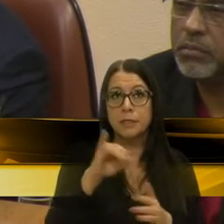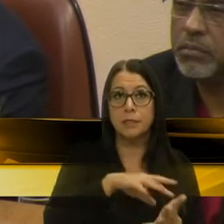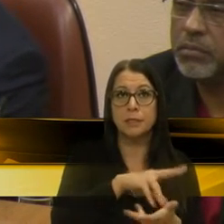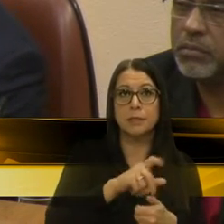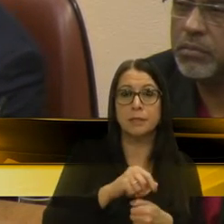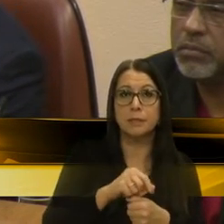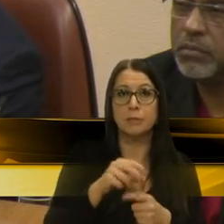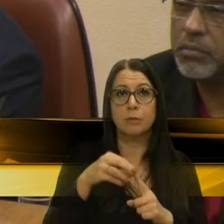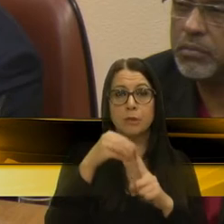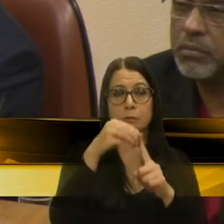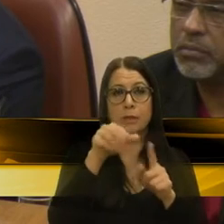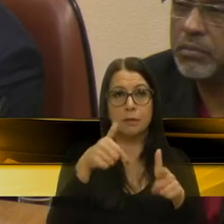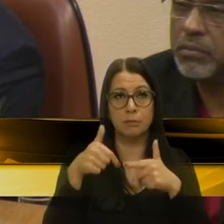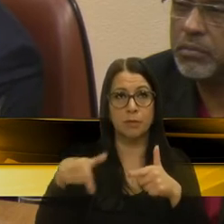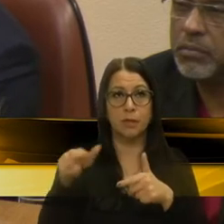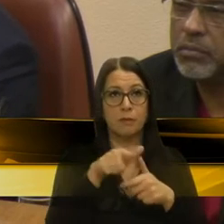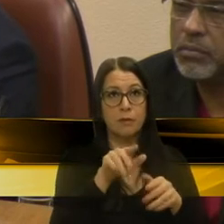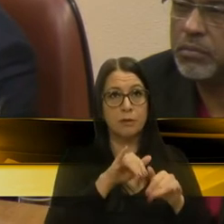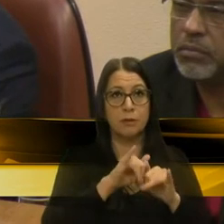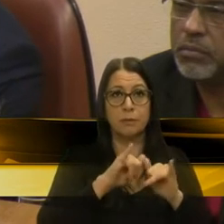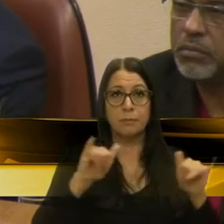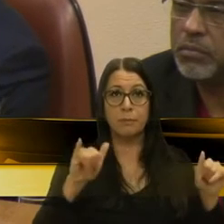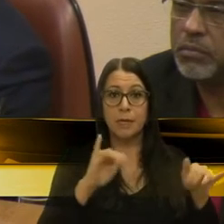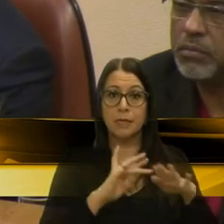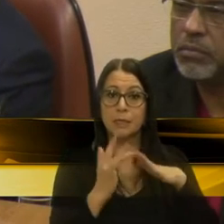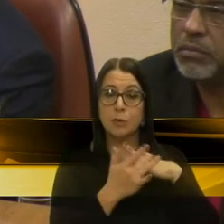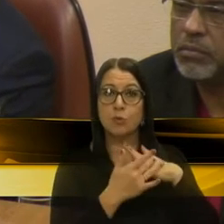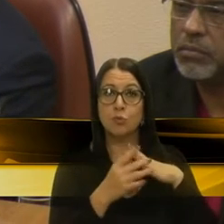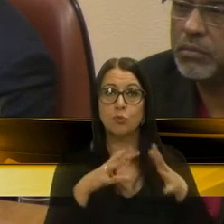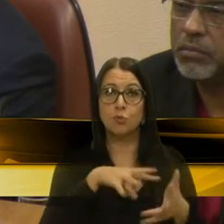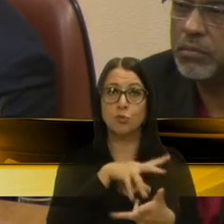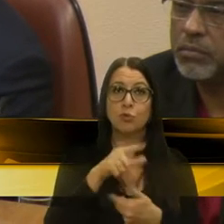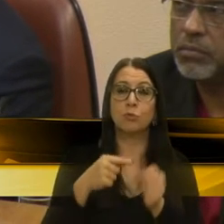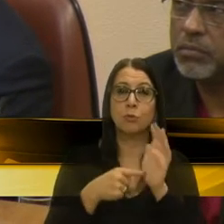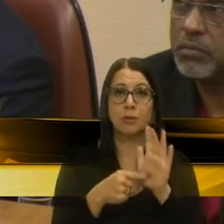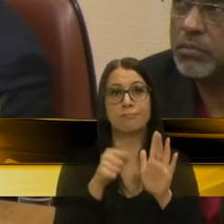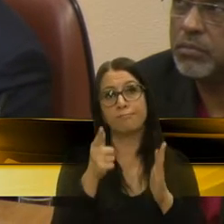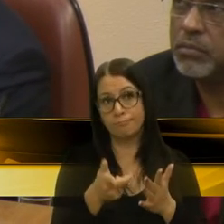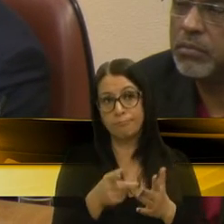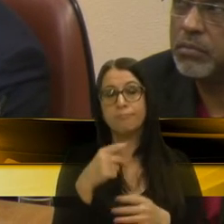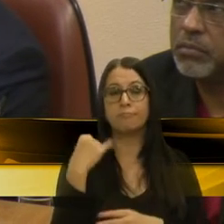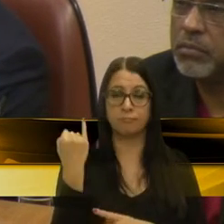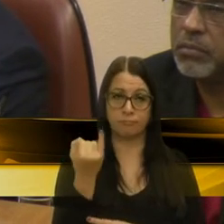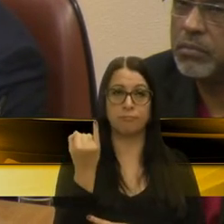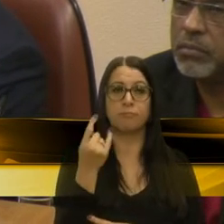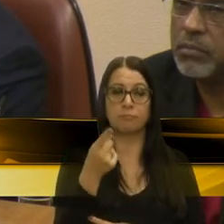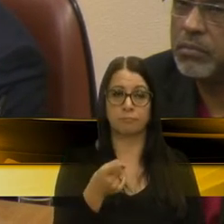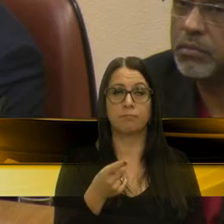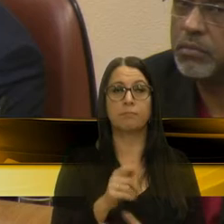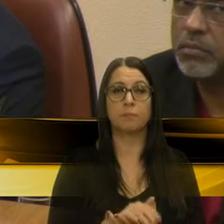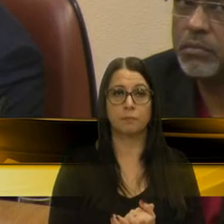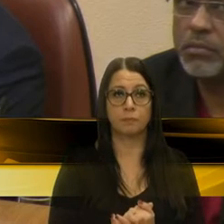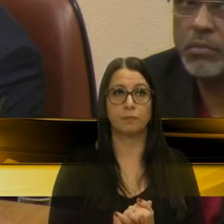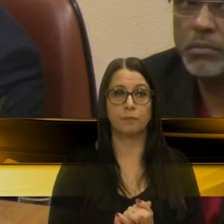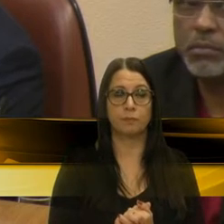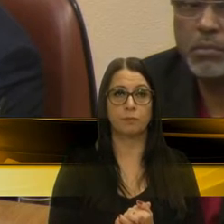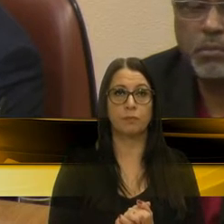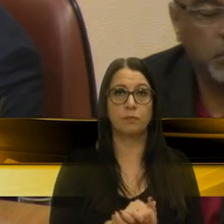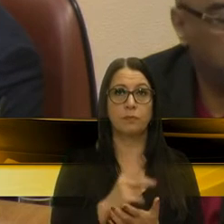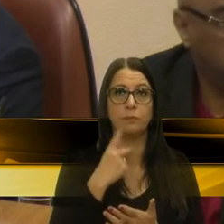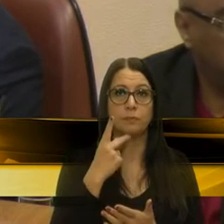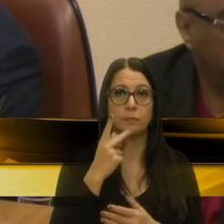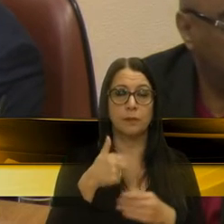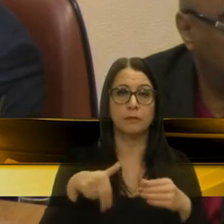os principais veículos de imprensa do mundo, e que estão trazendo esse fato à tona. Então é importante isso que Vossa Excelência fala